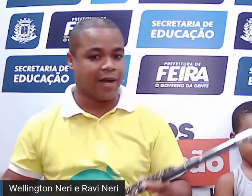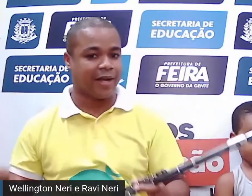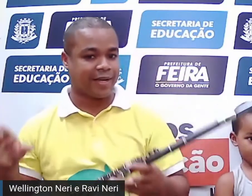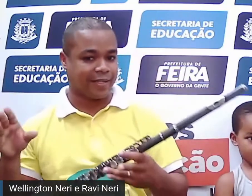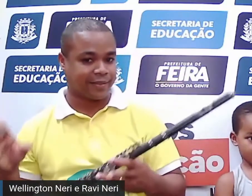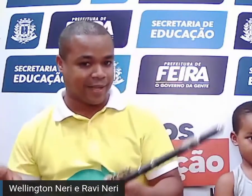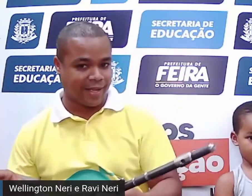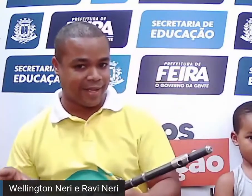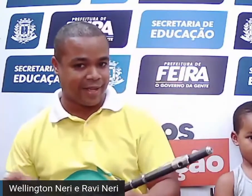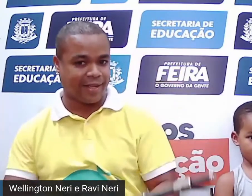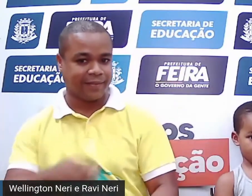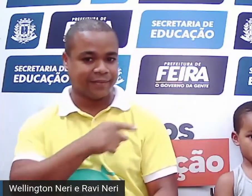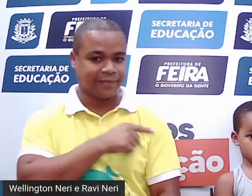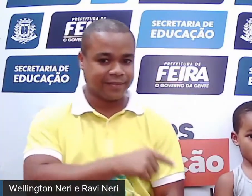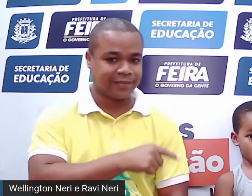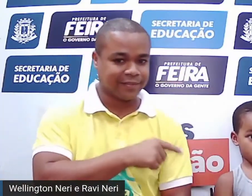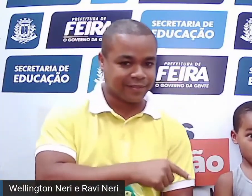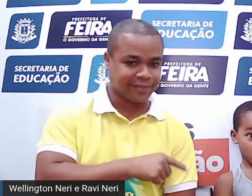Voa cantar.